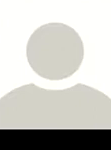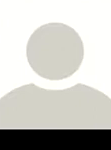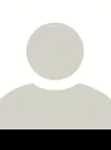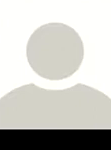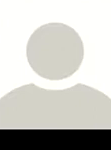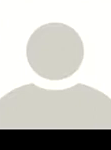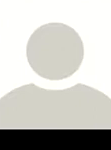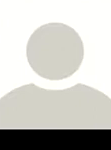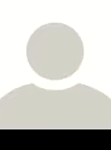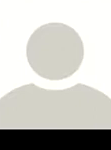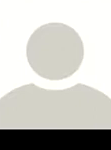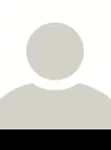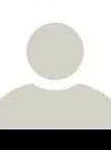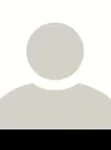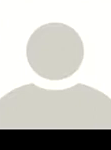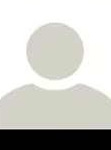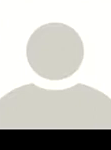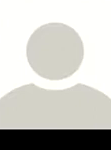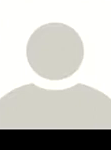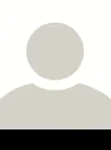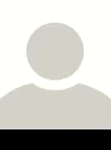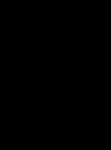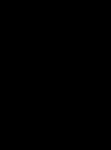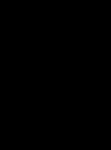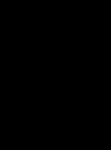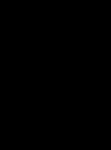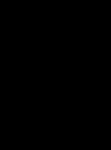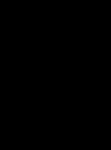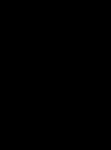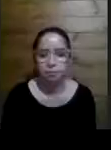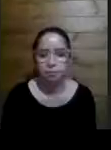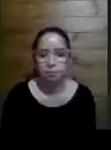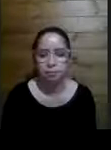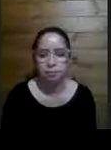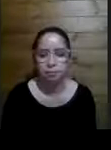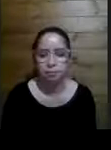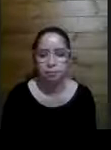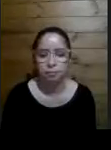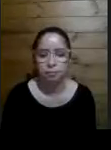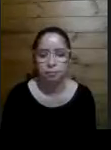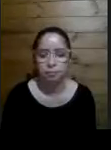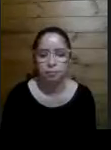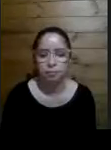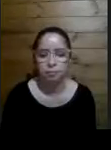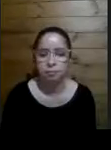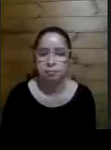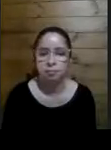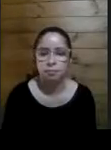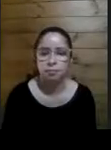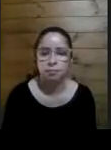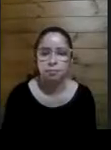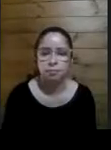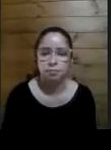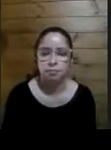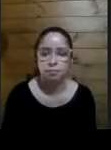unipresente e multimídia, doutor Arthur Bobson. Quero cumprimentar a autoridade mais federal que